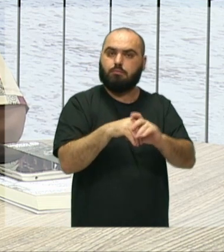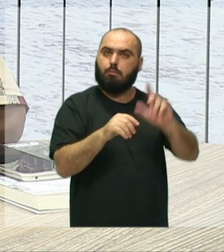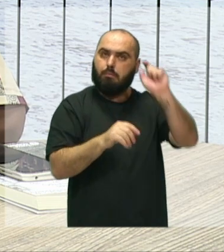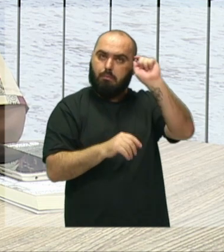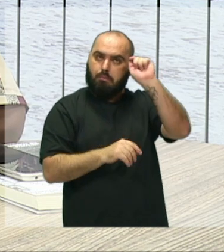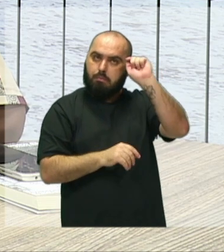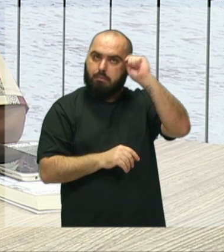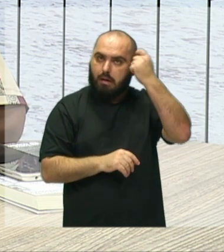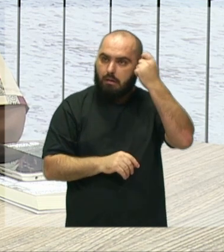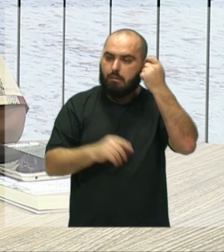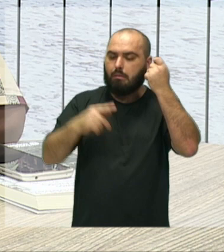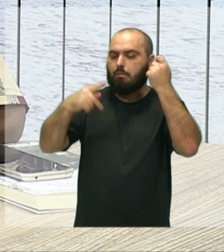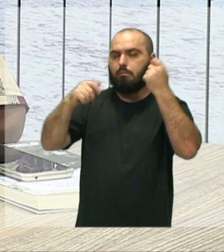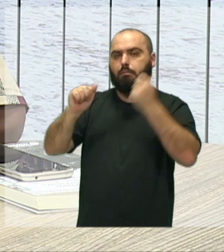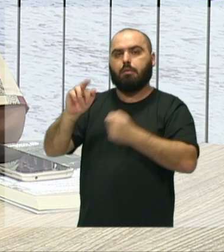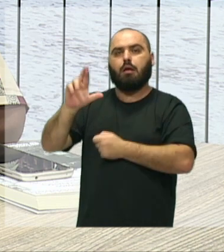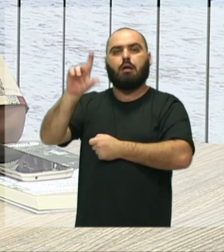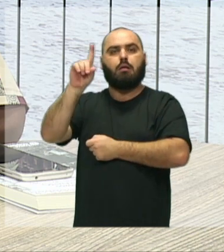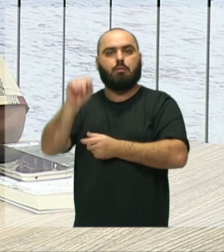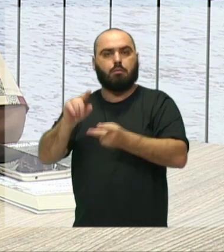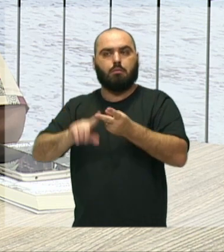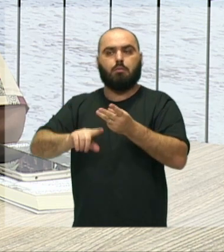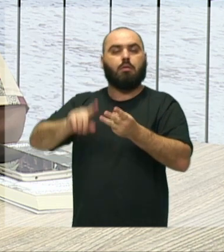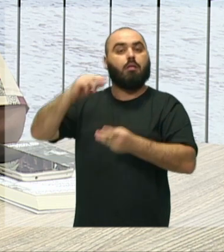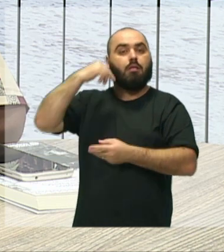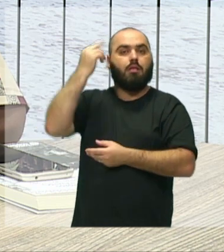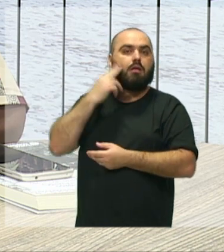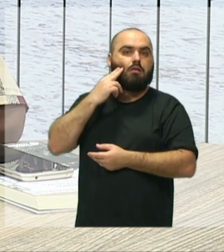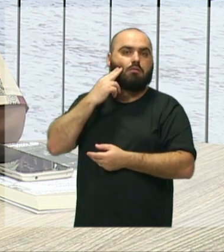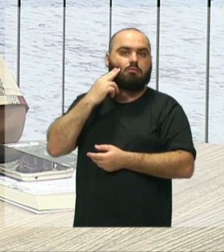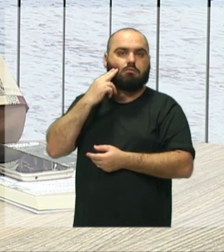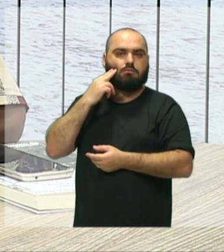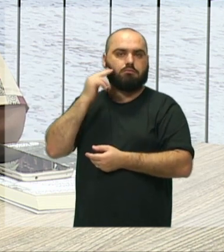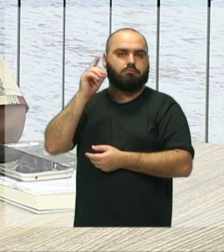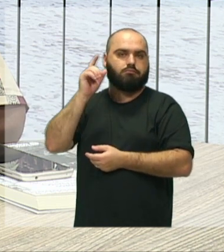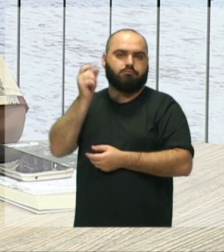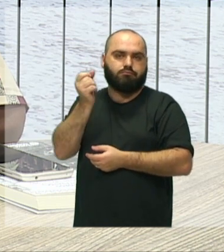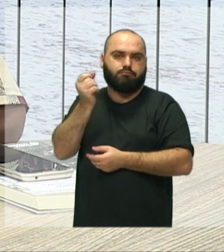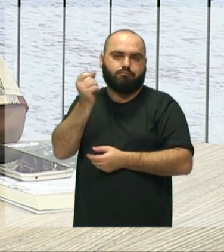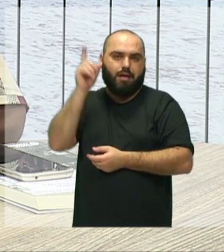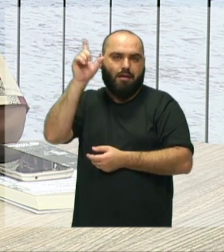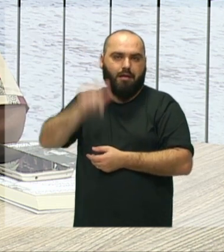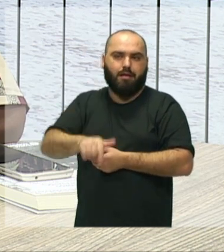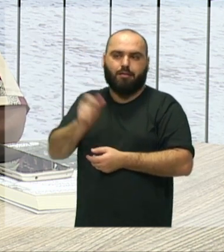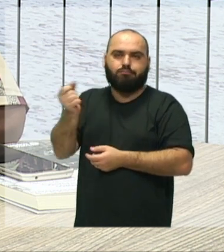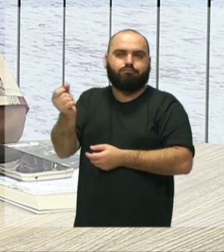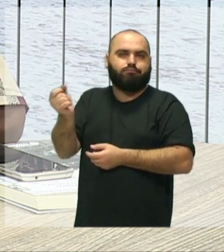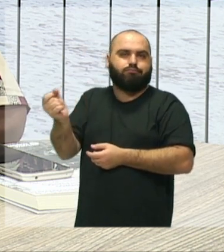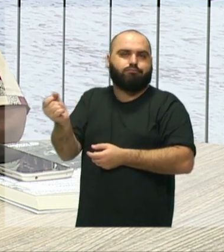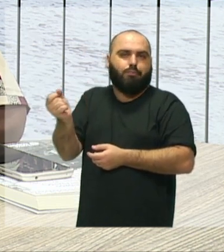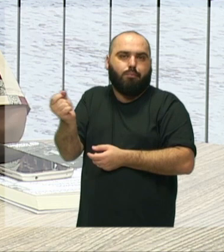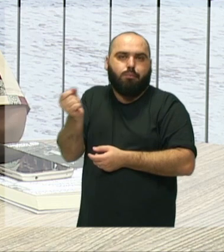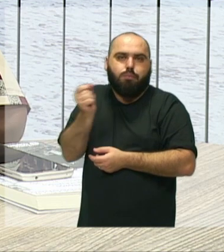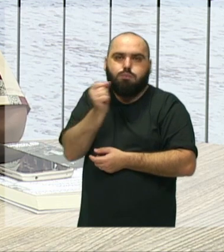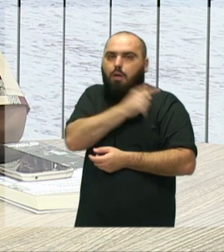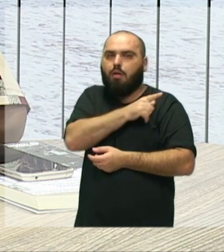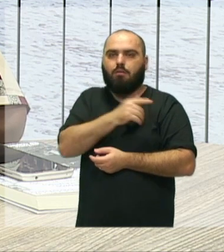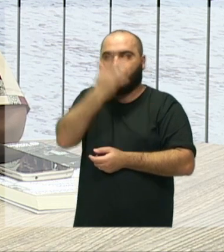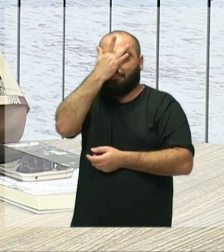preto, com pardo, com negro, era pejorativo. Então, muitas pessoas não queriam se